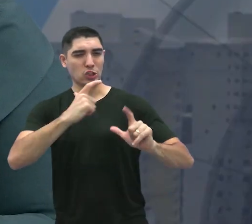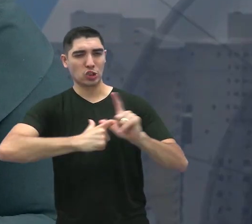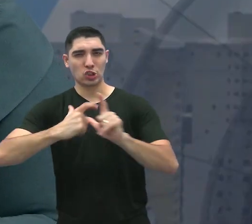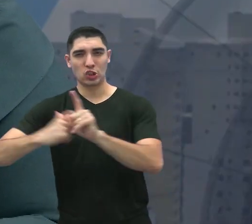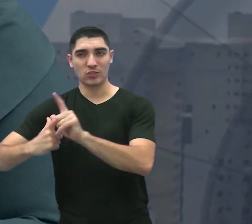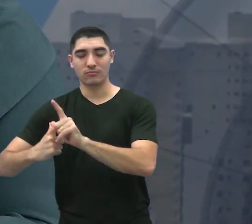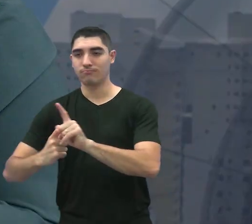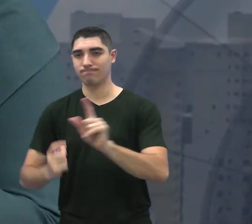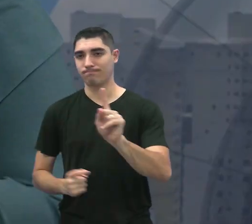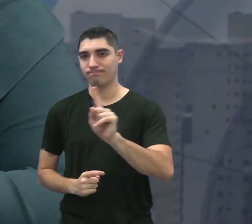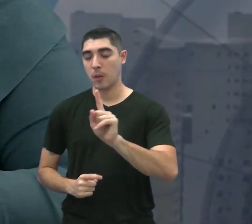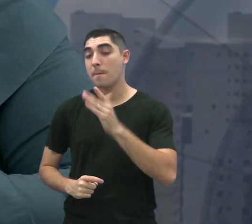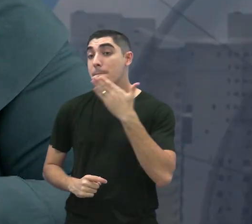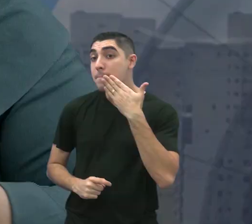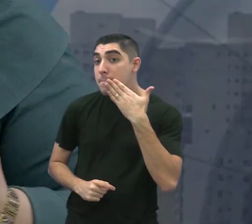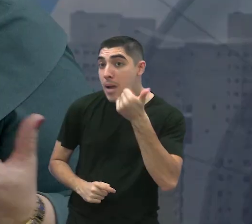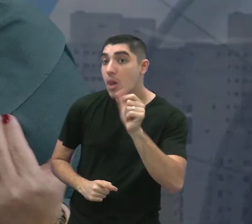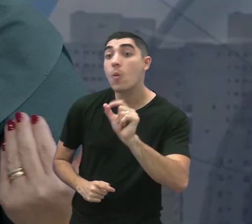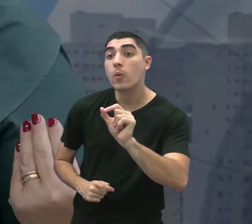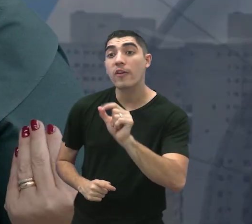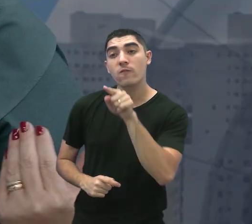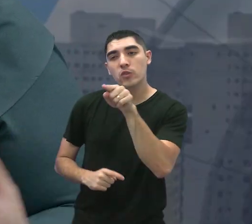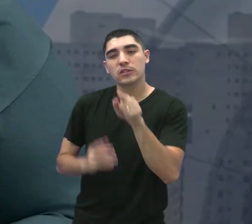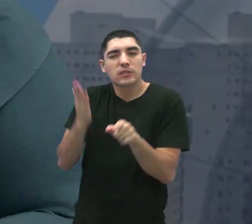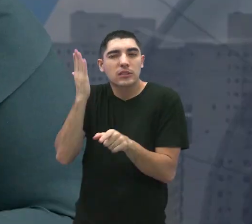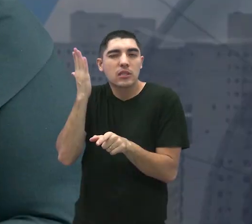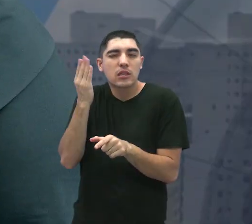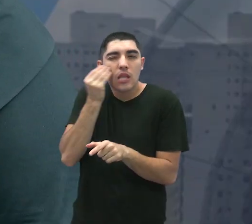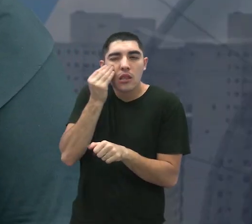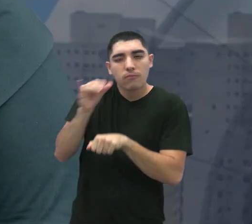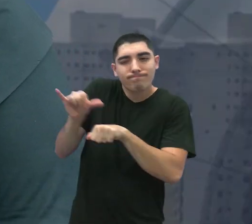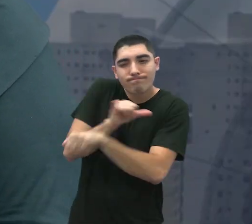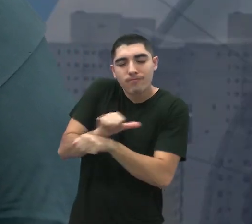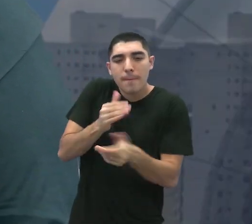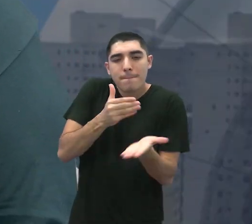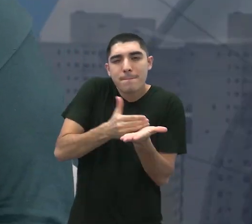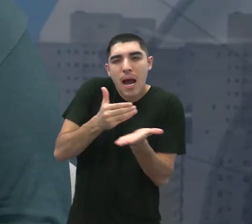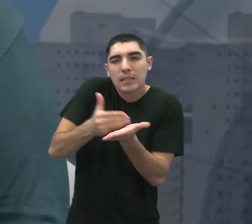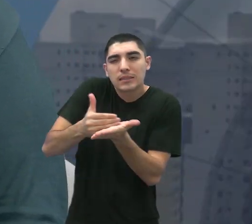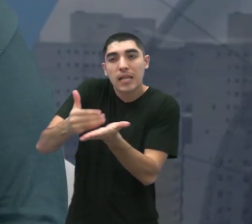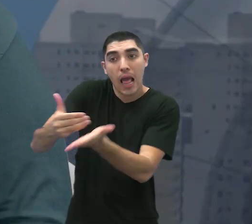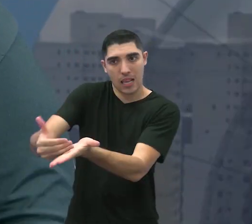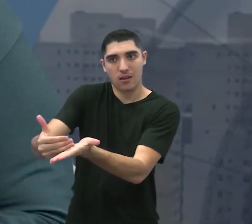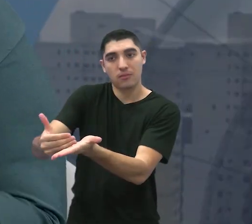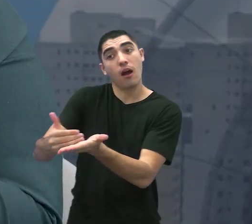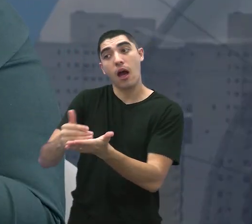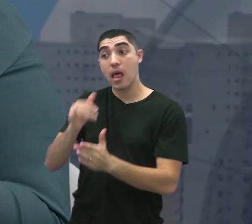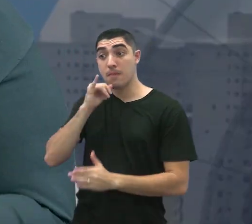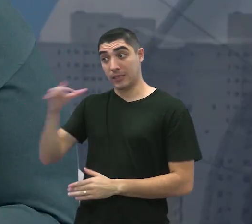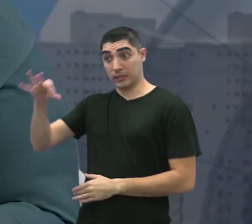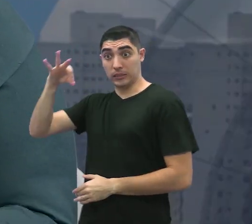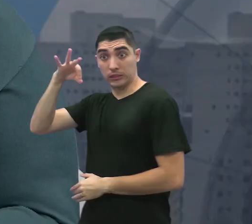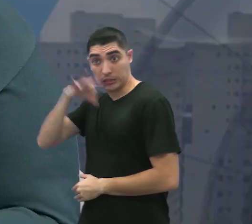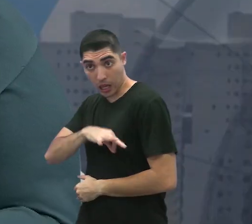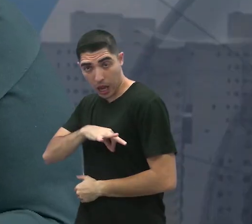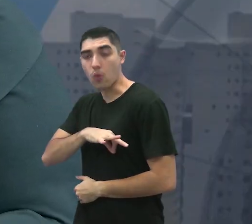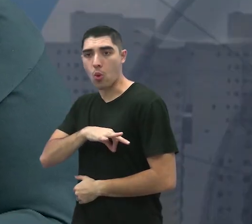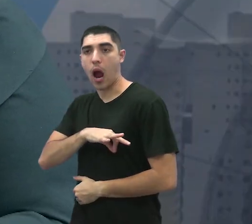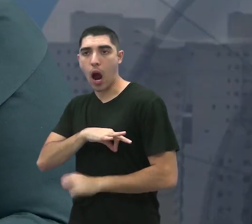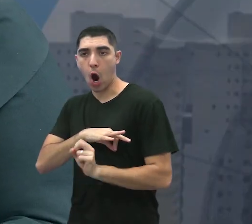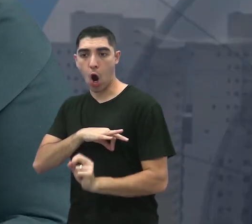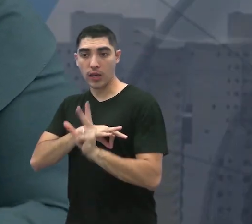mais inteligente fazer um parcelamento com uma parcela que caiba no bolso e guardar parte